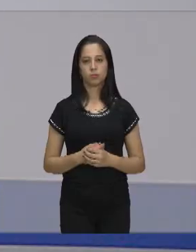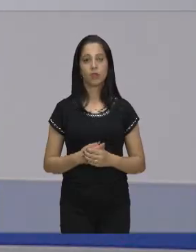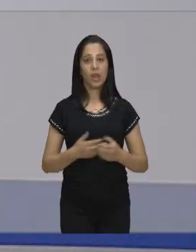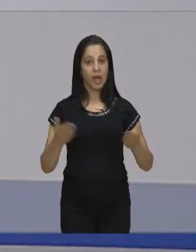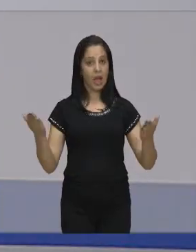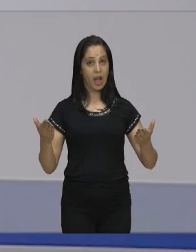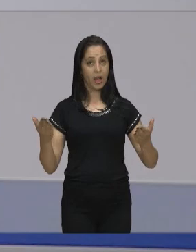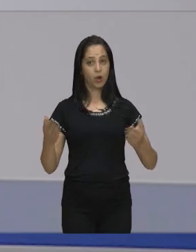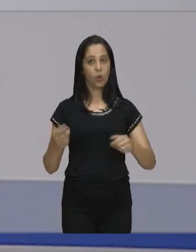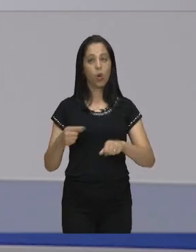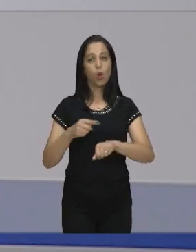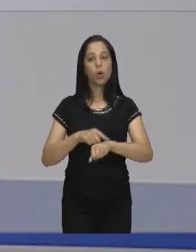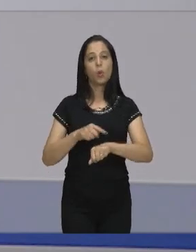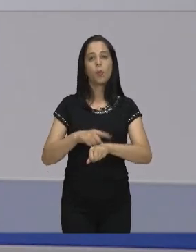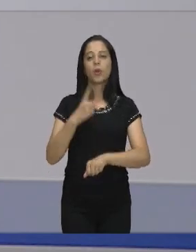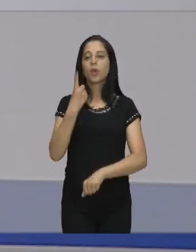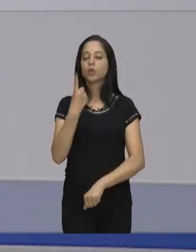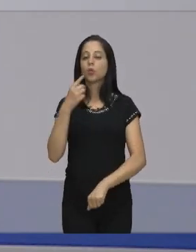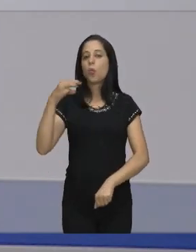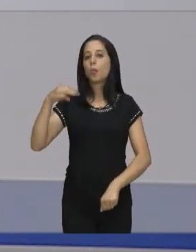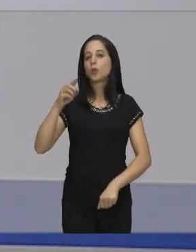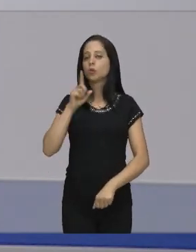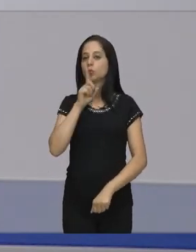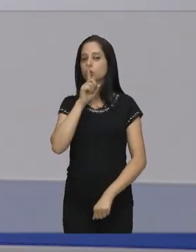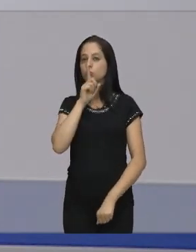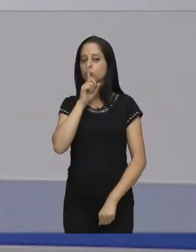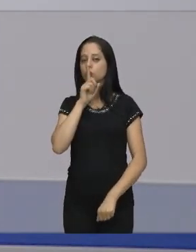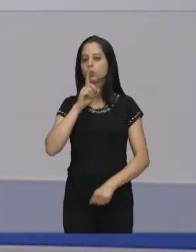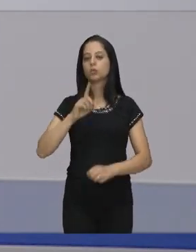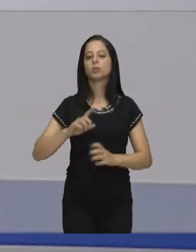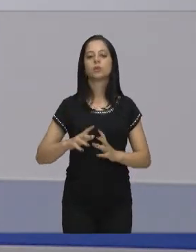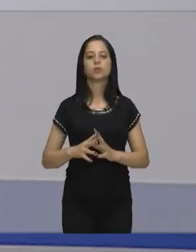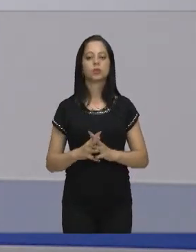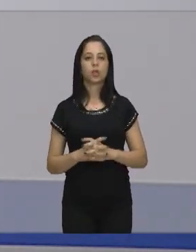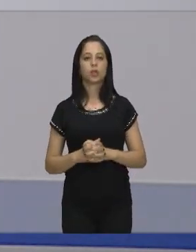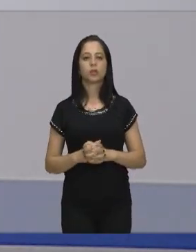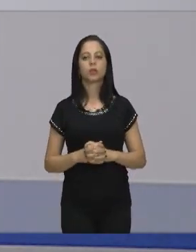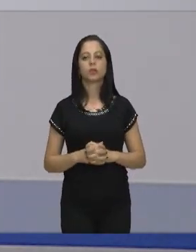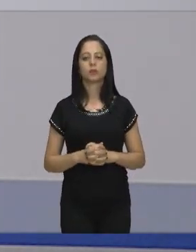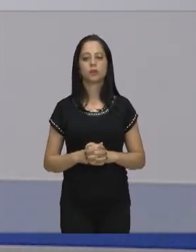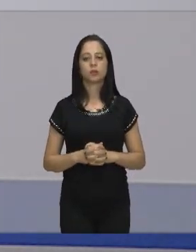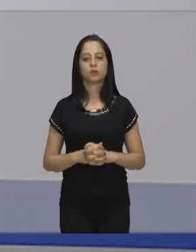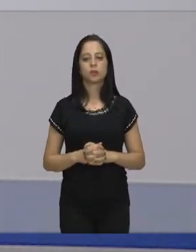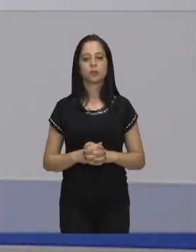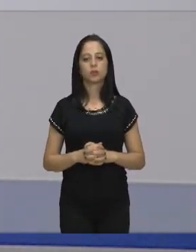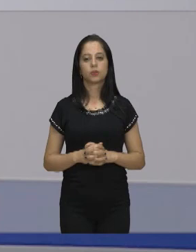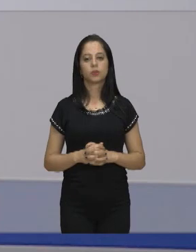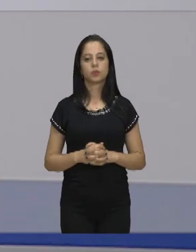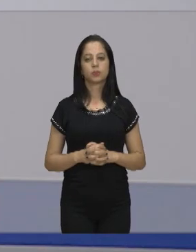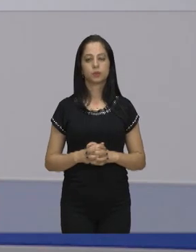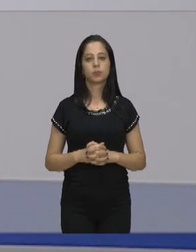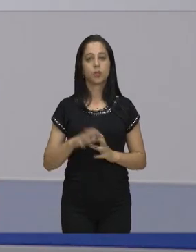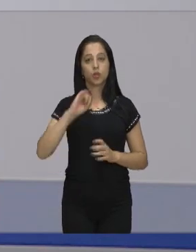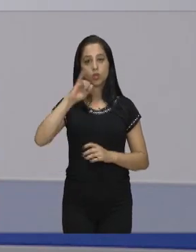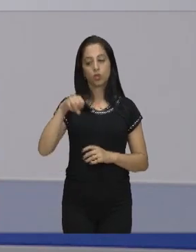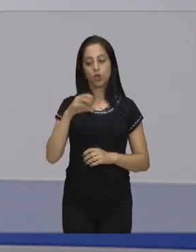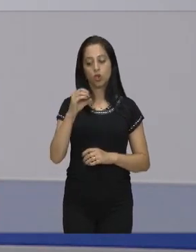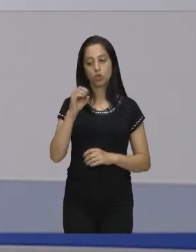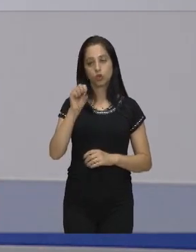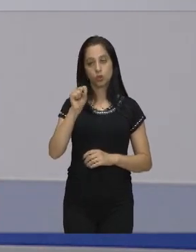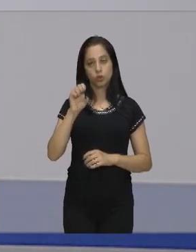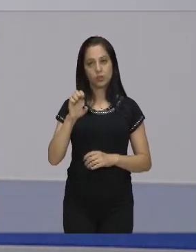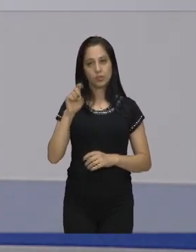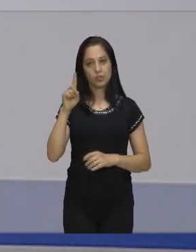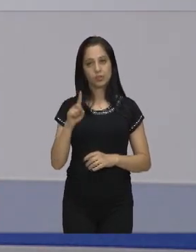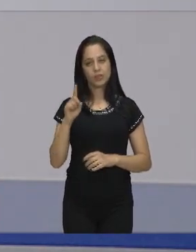Passaremos agora, então, a um minuto de silêncio. Novamente, pedido do vereador Robertinho da Padaria. Como eu já falei, José Ribeiro Diniz de